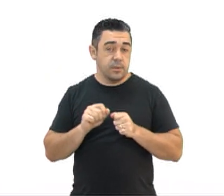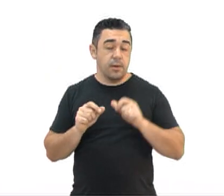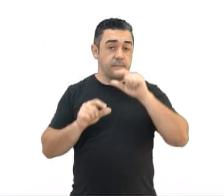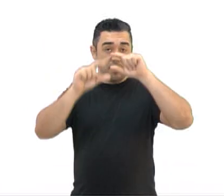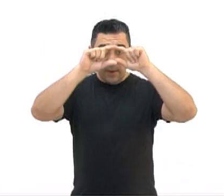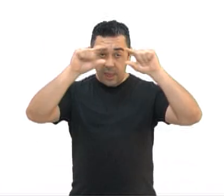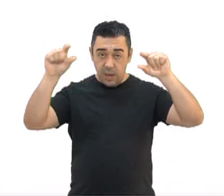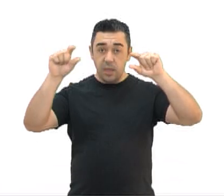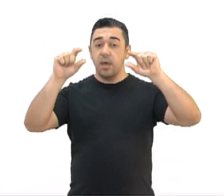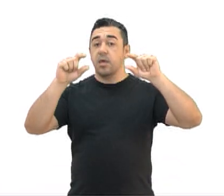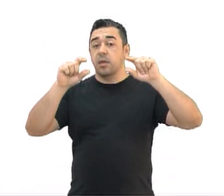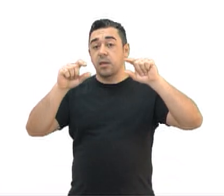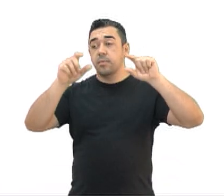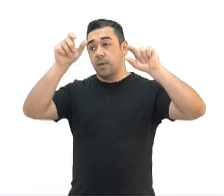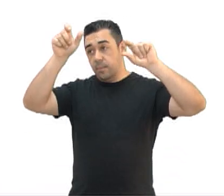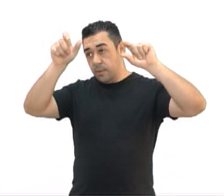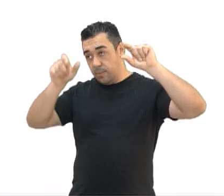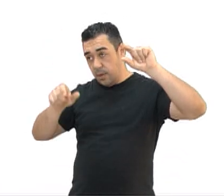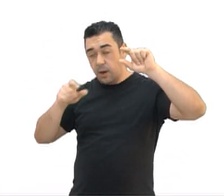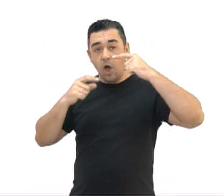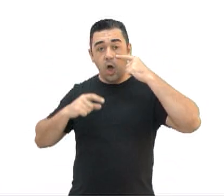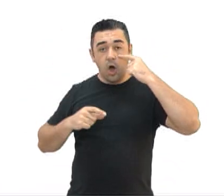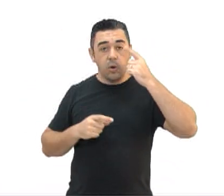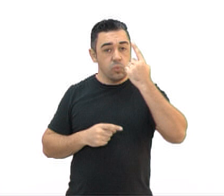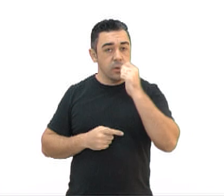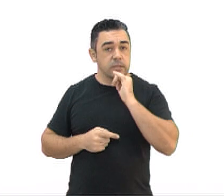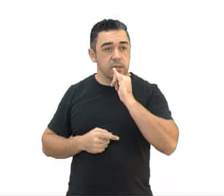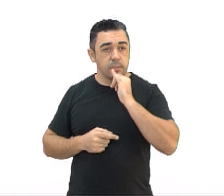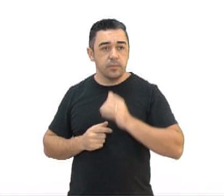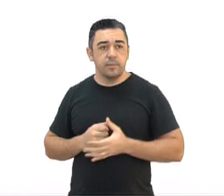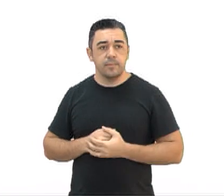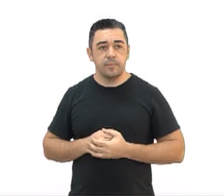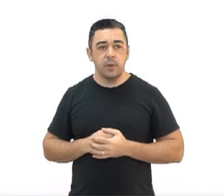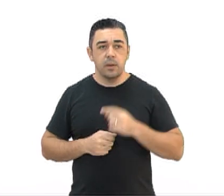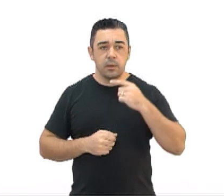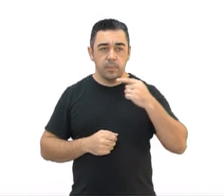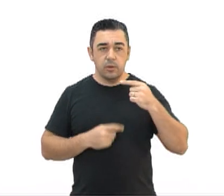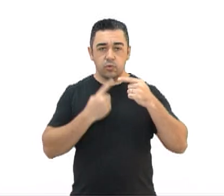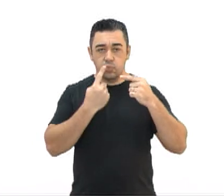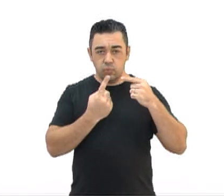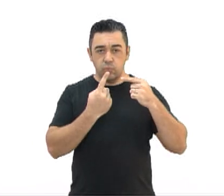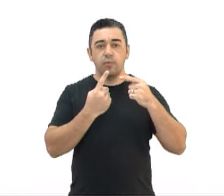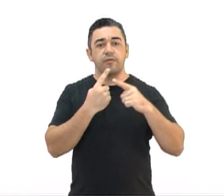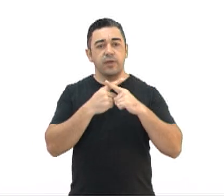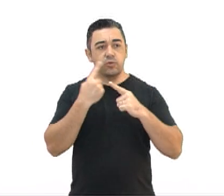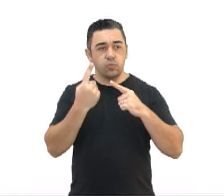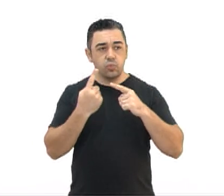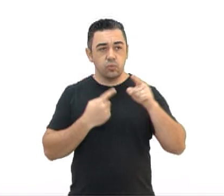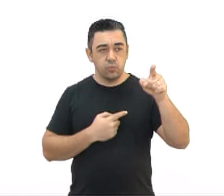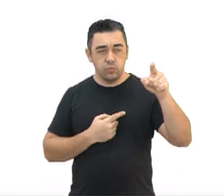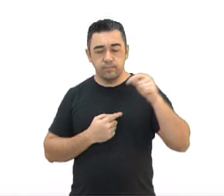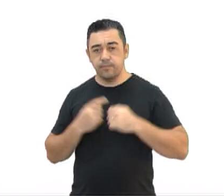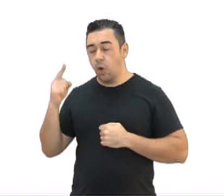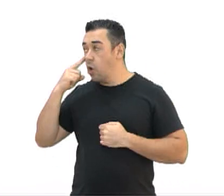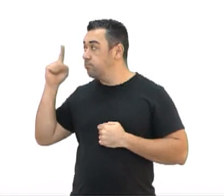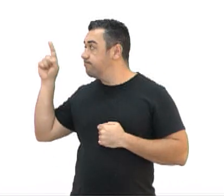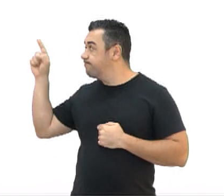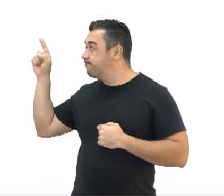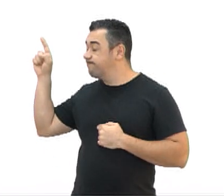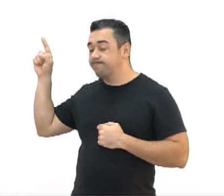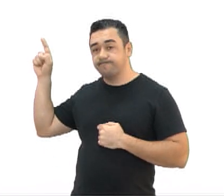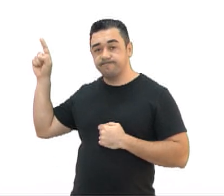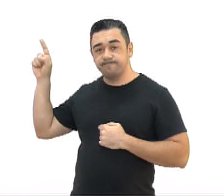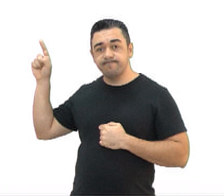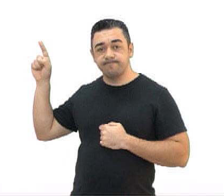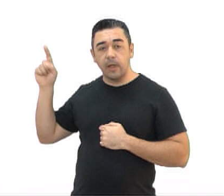primeira linha pela primeira coluna. Vamos ver aqui um exemplo. Menos 1 vezes 1, olhem só, tá aqui, menos 1 vezes